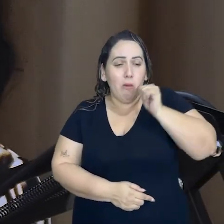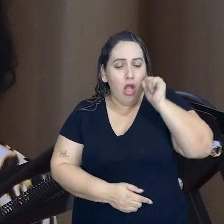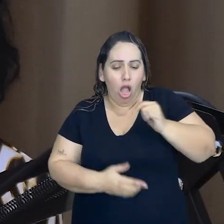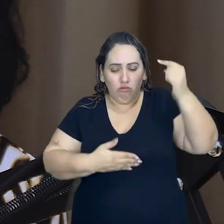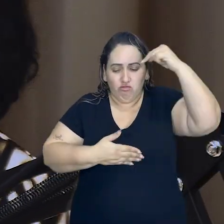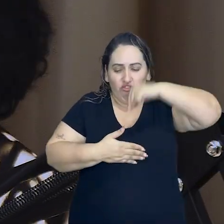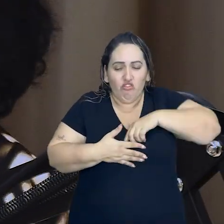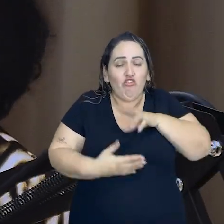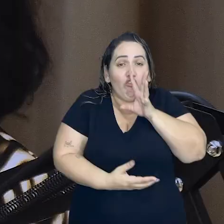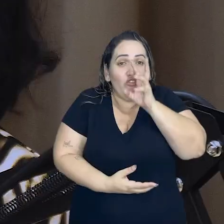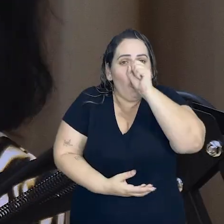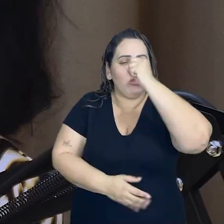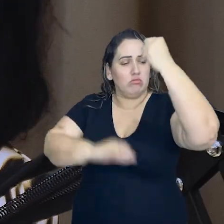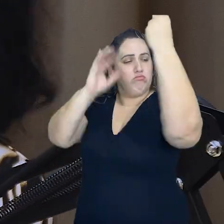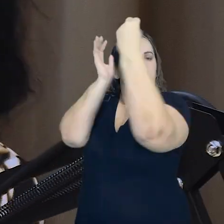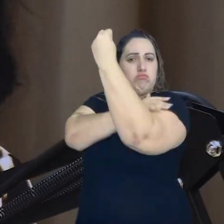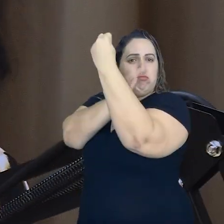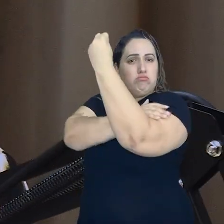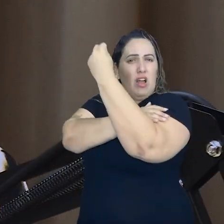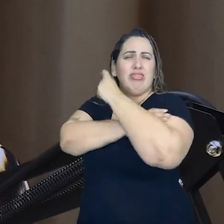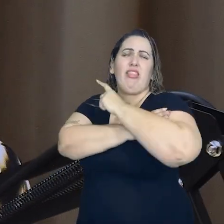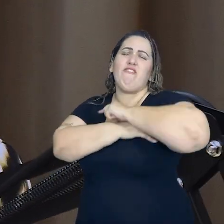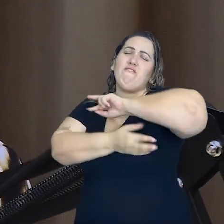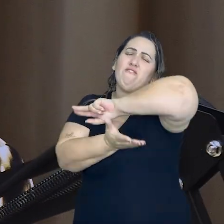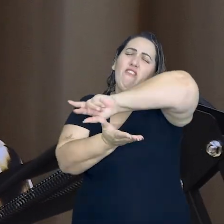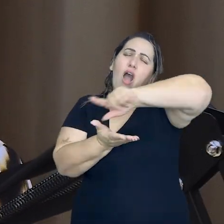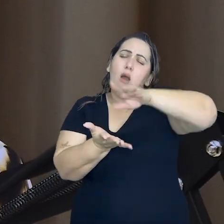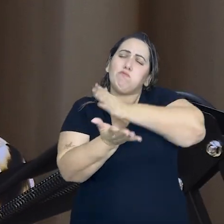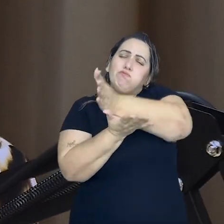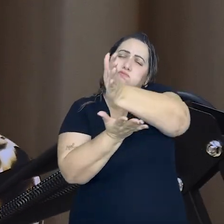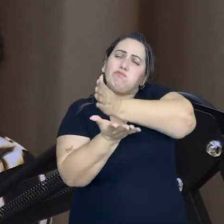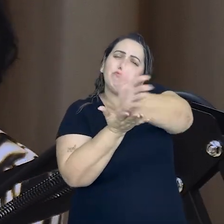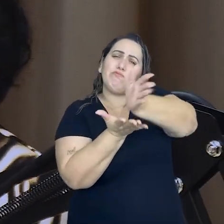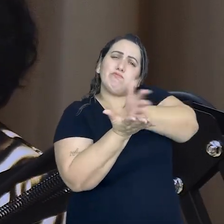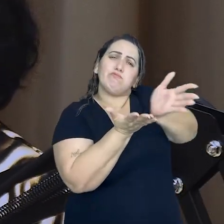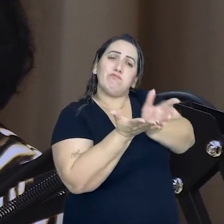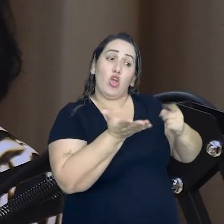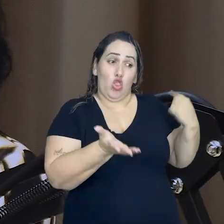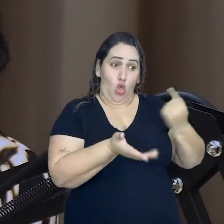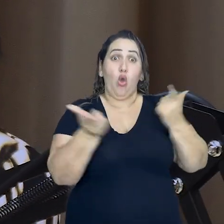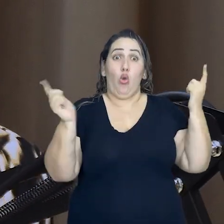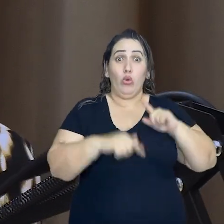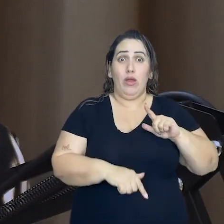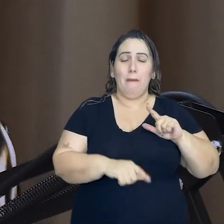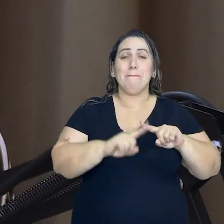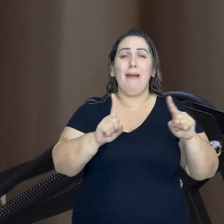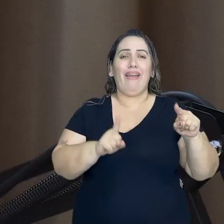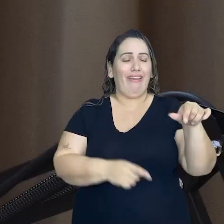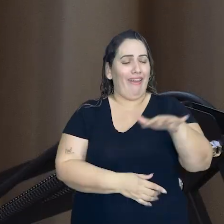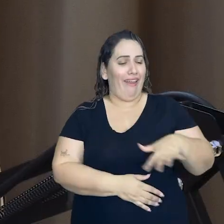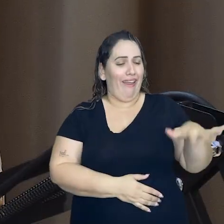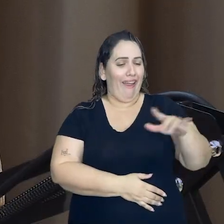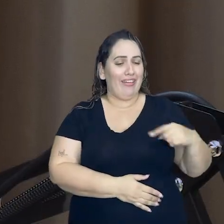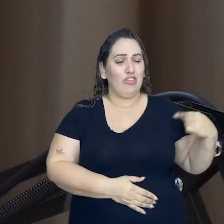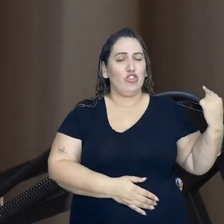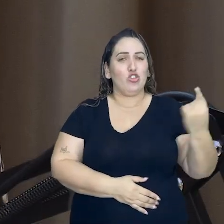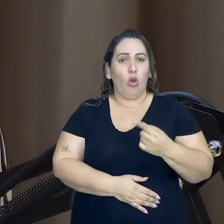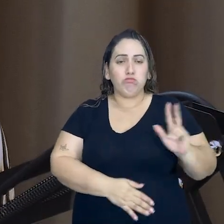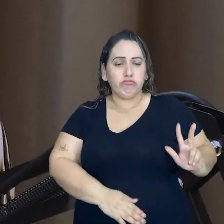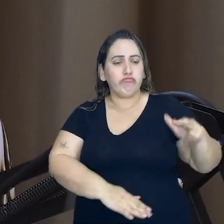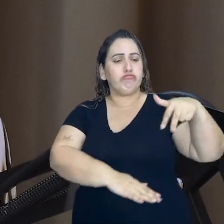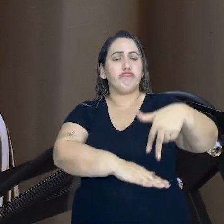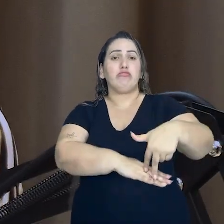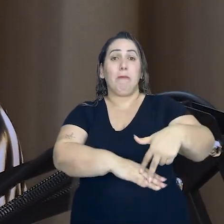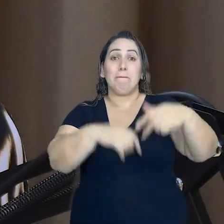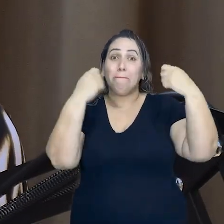interior, nós podemos fazer várias coisas ao mesmo tempo, mas não podemos nos esquecer que em qualquer área que nós formos